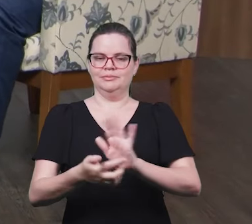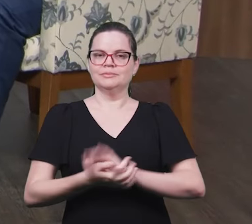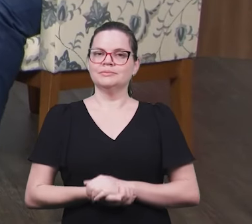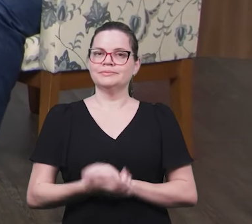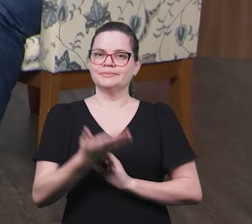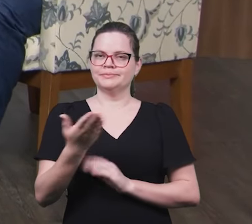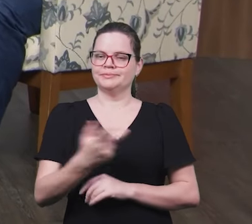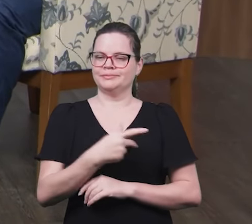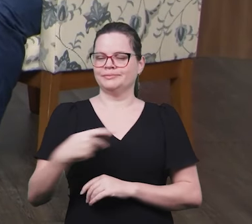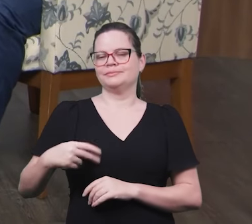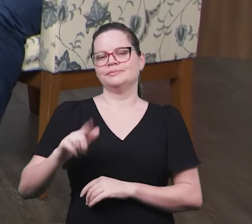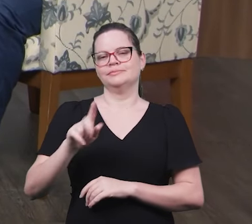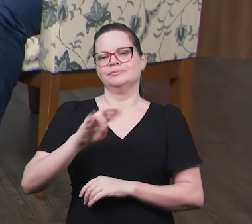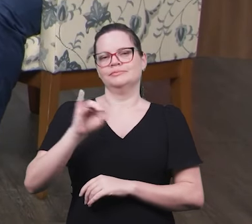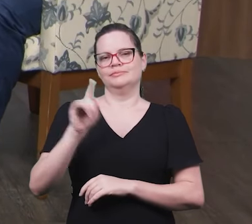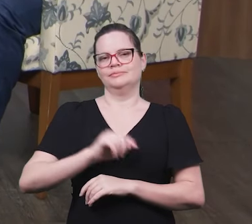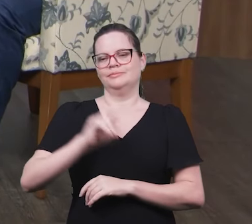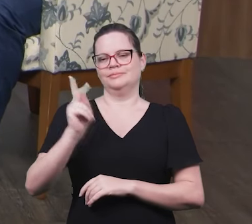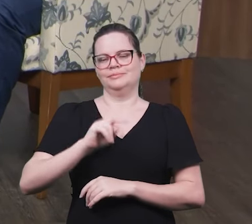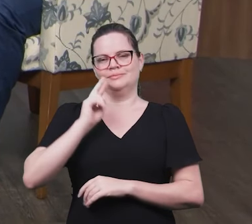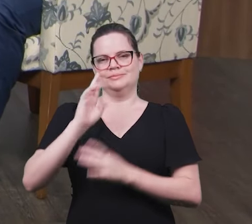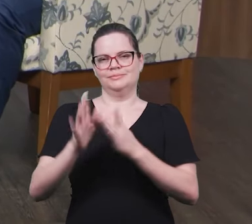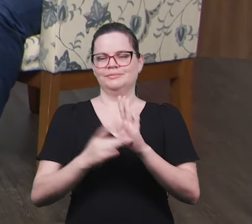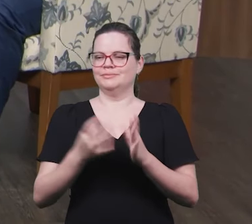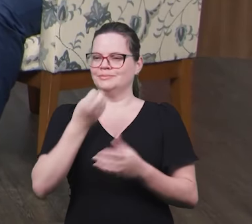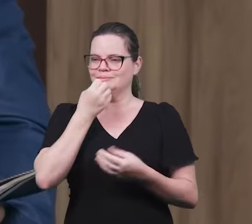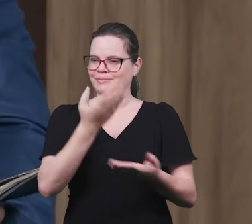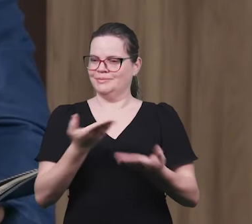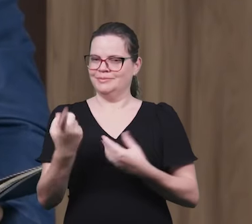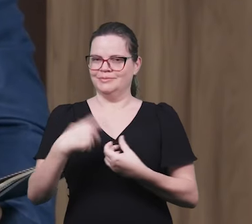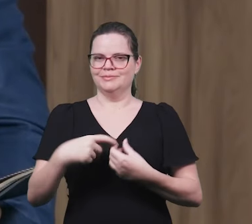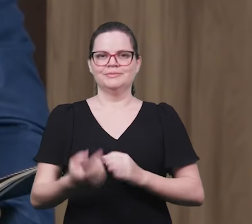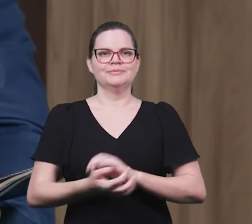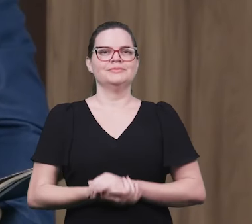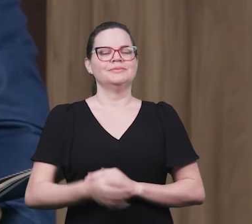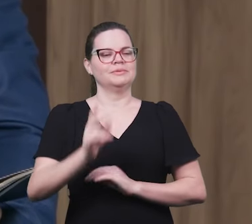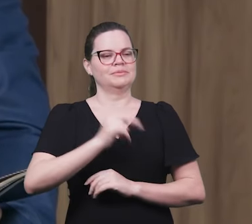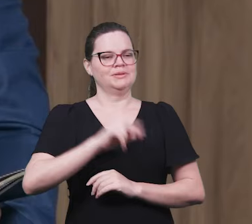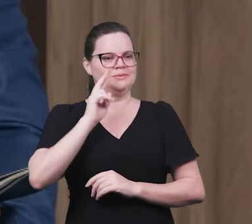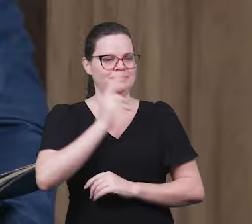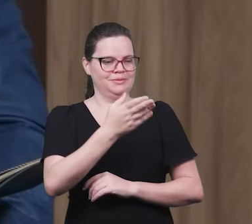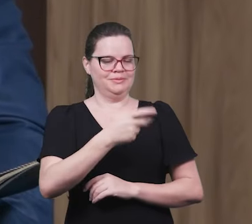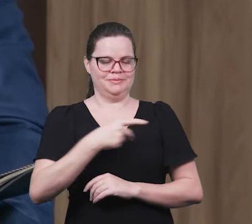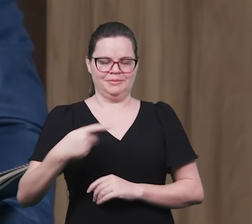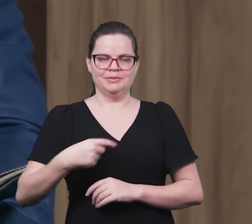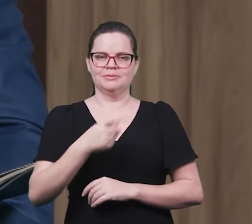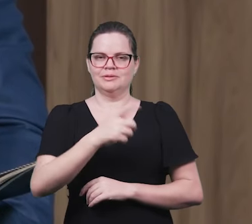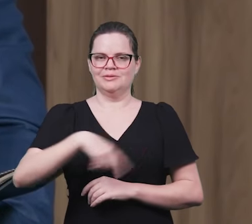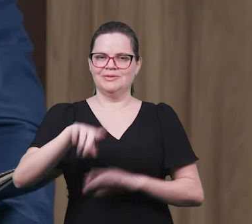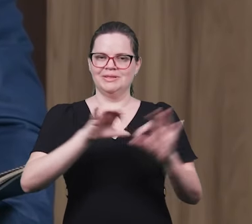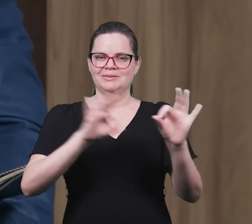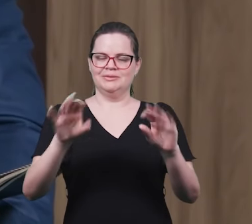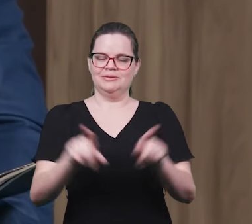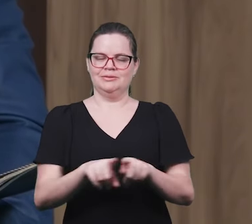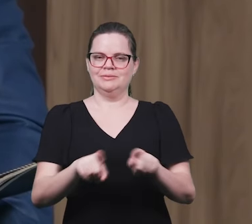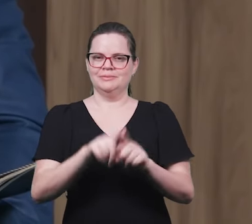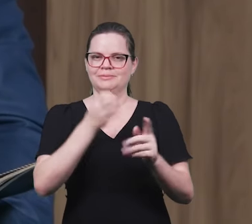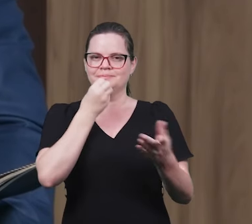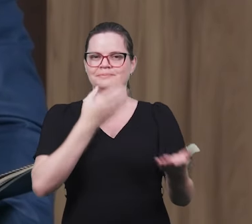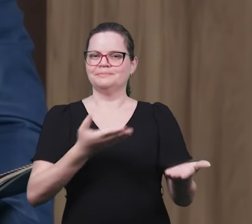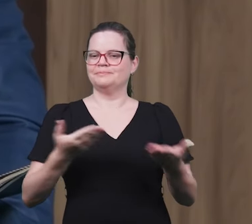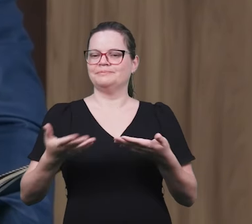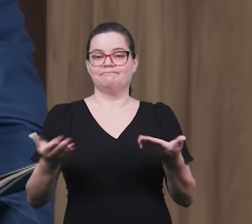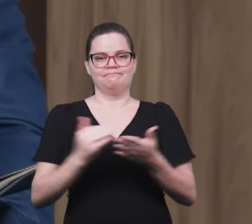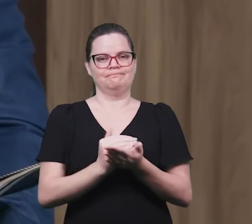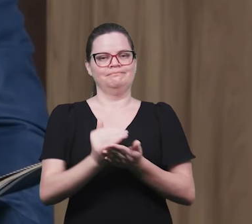pastor Luiz Carlos. Paz do Senhor, seja bem-vindo de volta. A paz do Senhor, pastor Lorenzo. Novamente aos nossos irmãos, sejam bem-vindos para